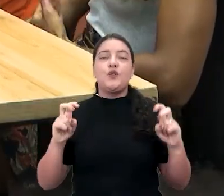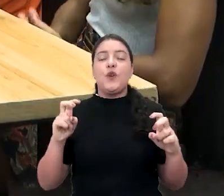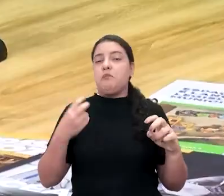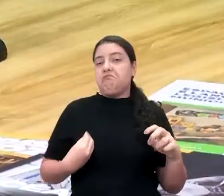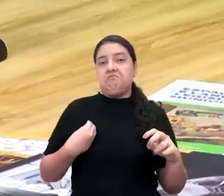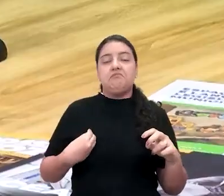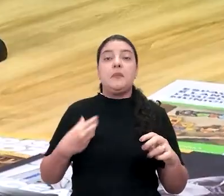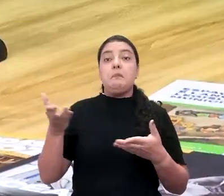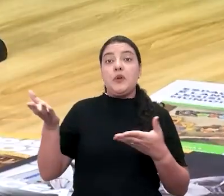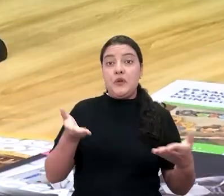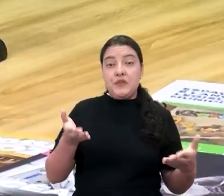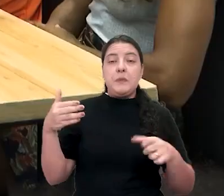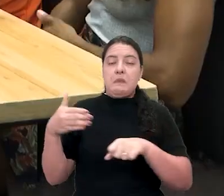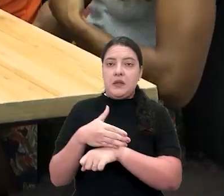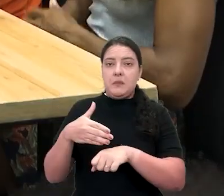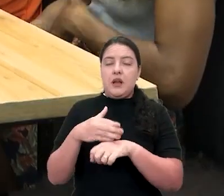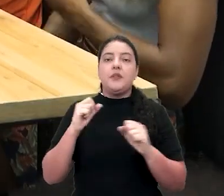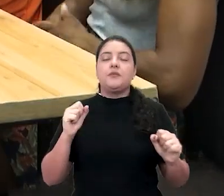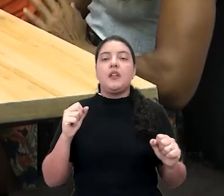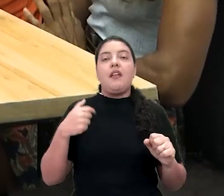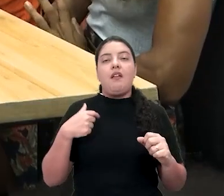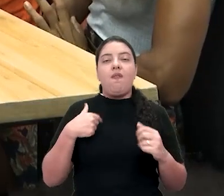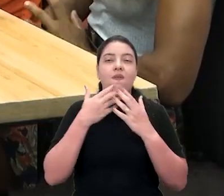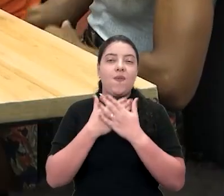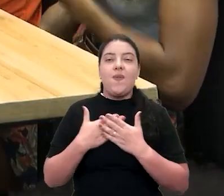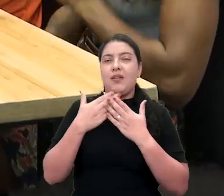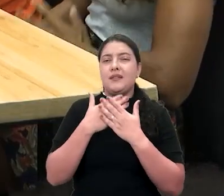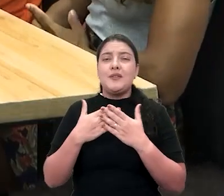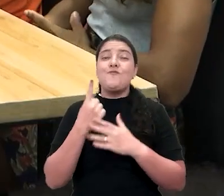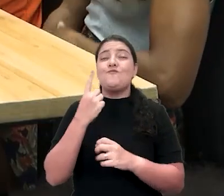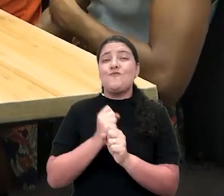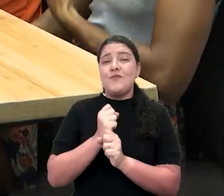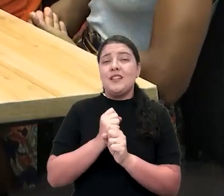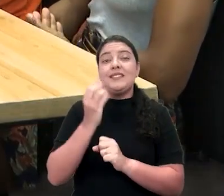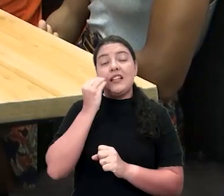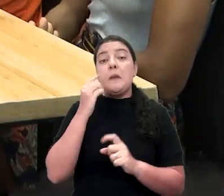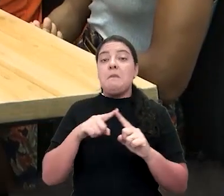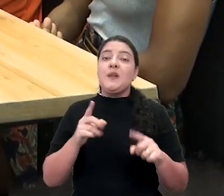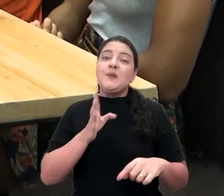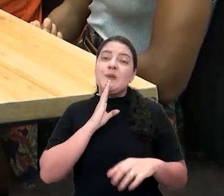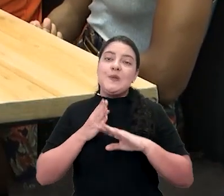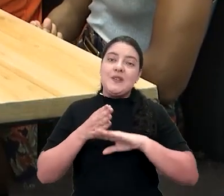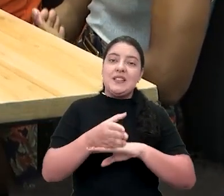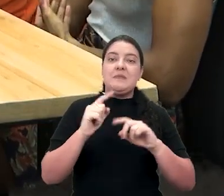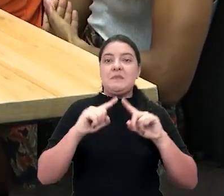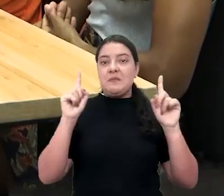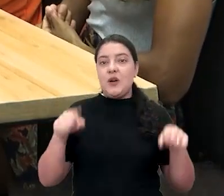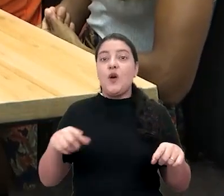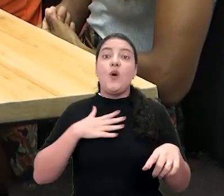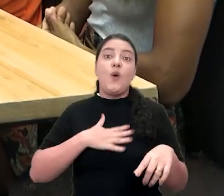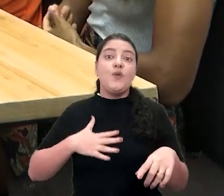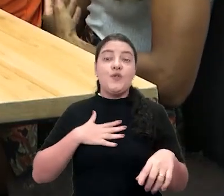Uhum. Me fez o convite para participar. Eu fiquei enrolando ali um tempo, assim, quase 1 ano, até que eu conheci o projeto,